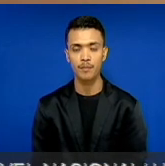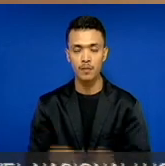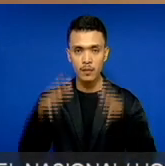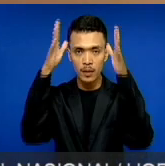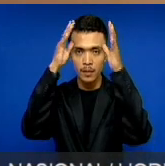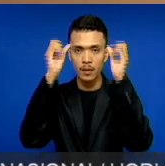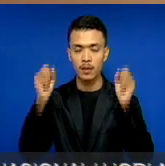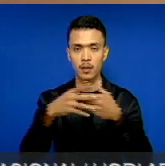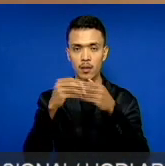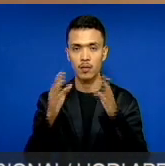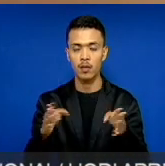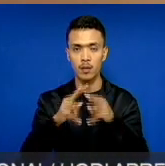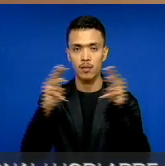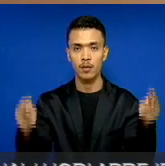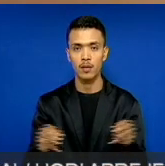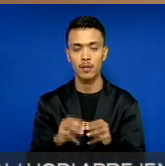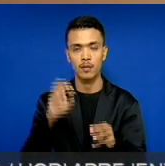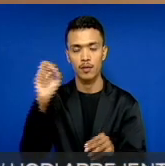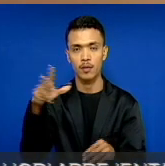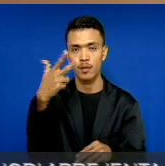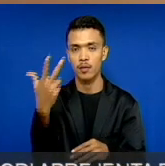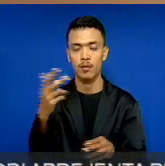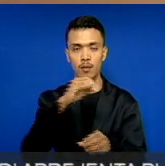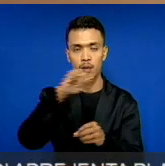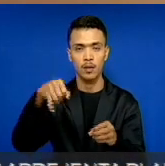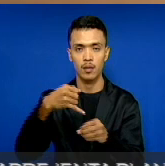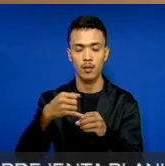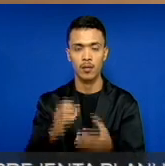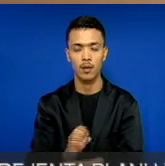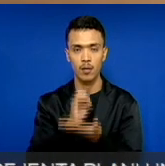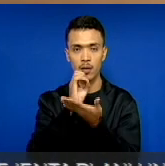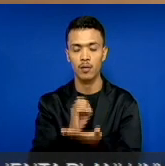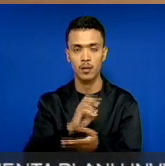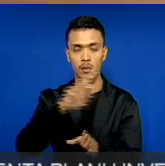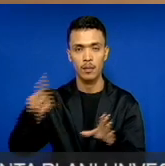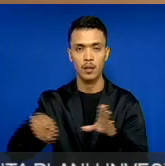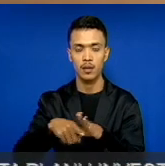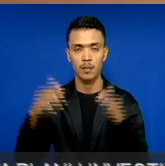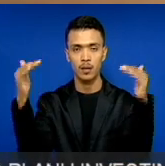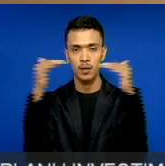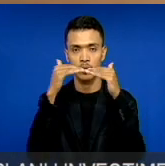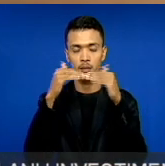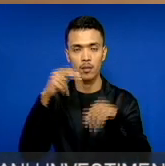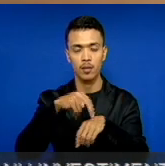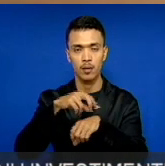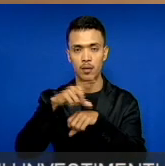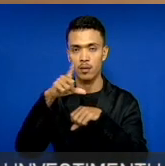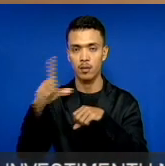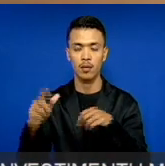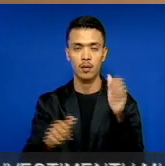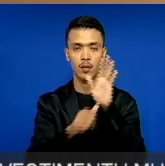Presidente da Autoridade Russo Município, Sanulo Resintolo, inclui Raiwa. Participa em assunto nível nacional,